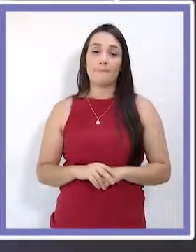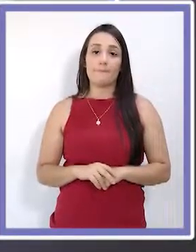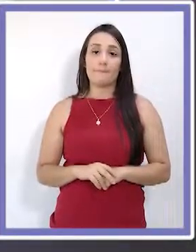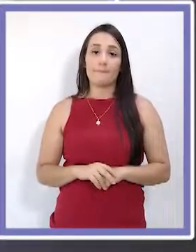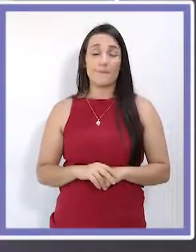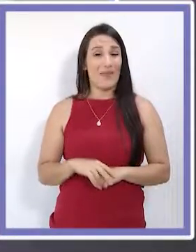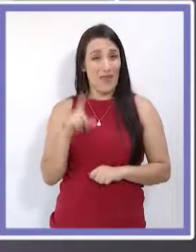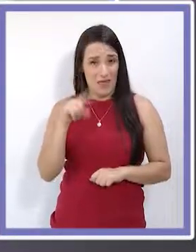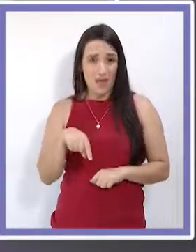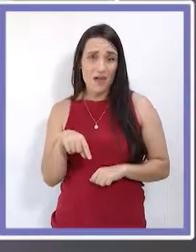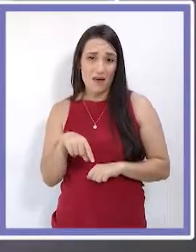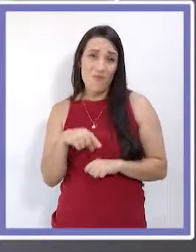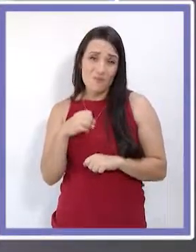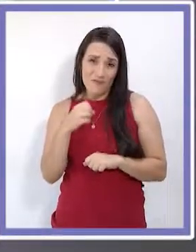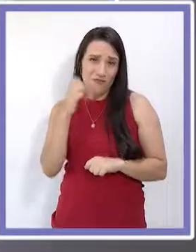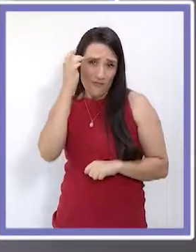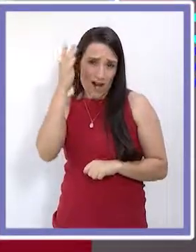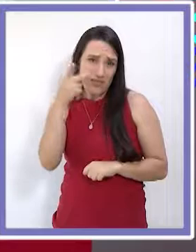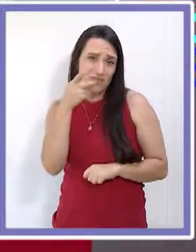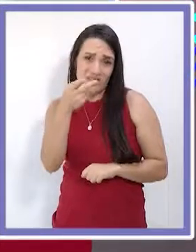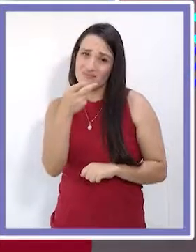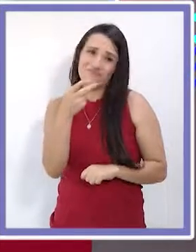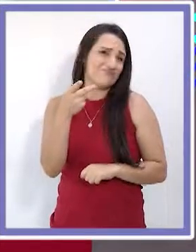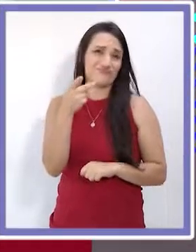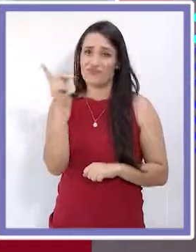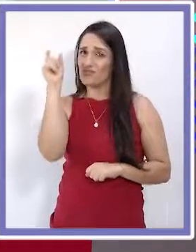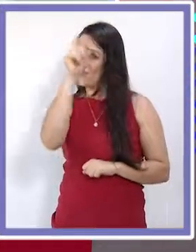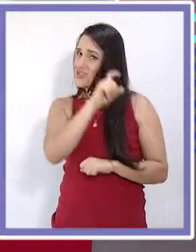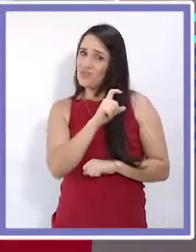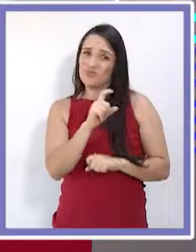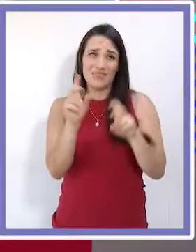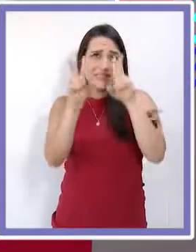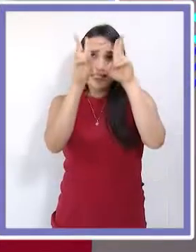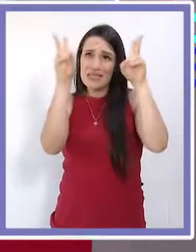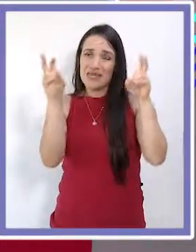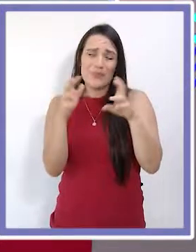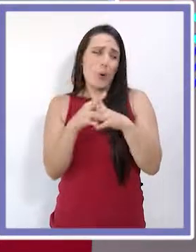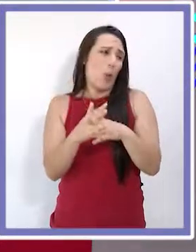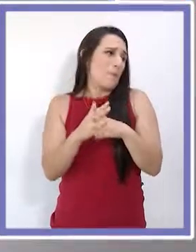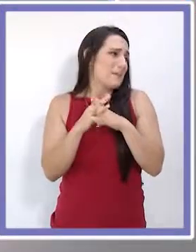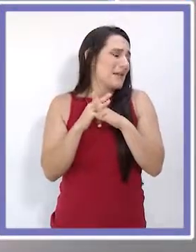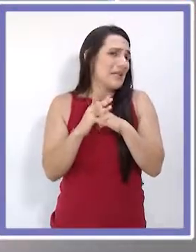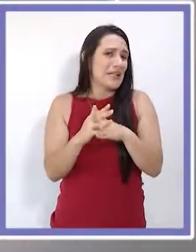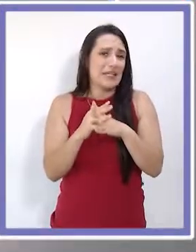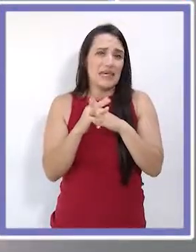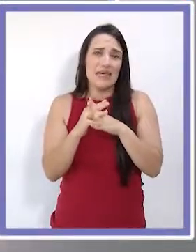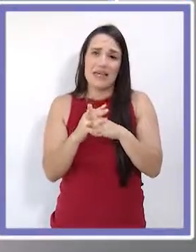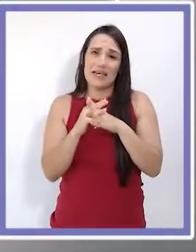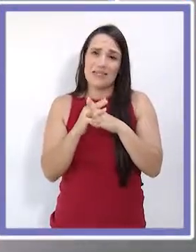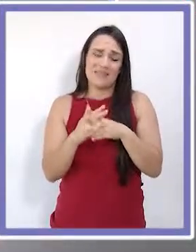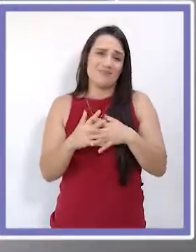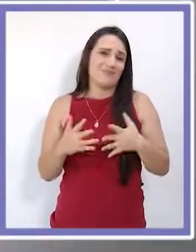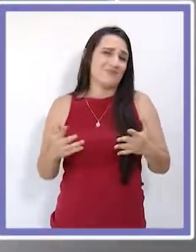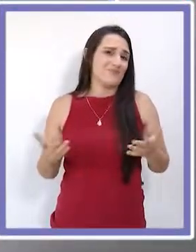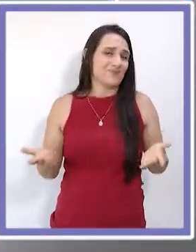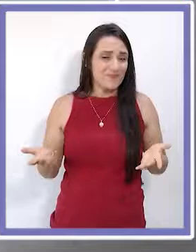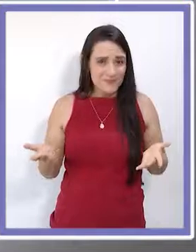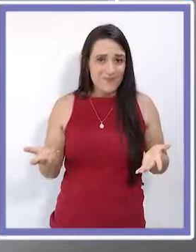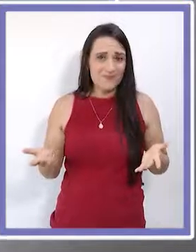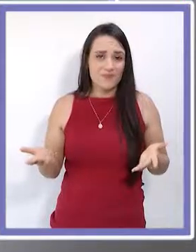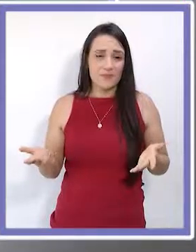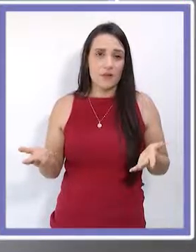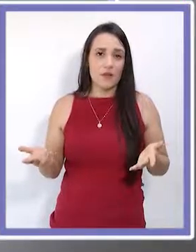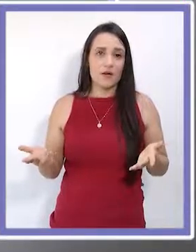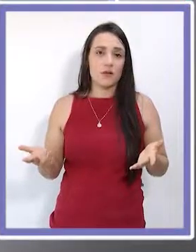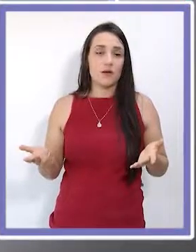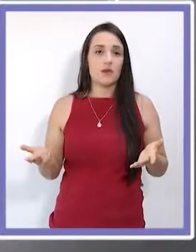que normalmente não é uma conversa muito fácil, porque é falar, você discutir uma situação